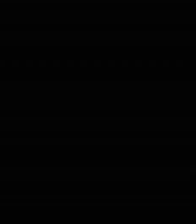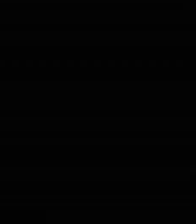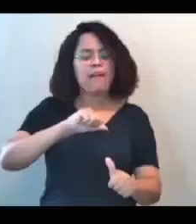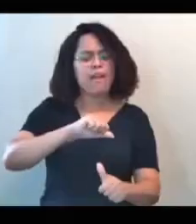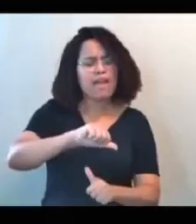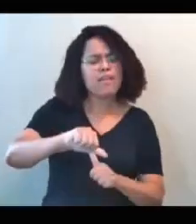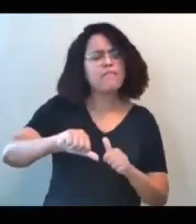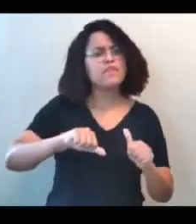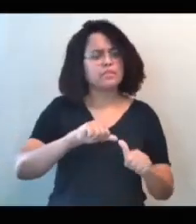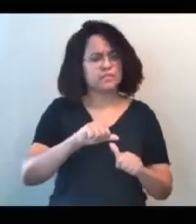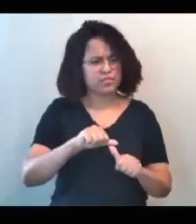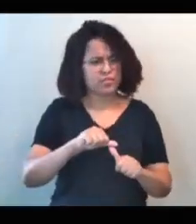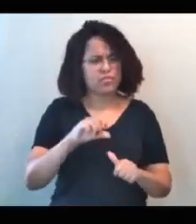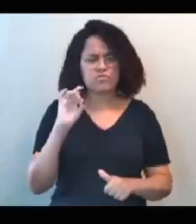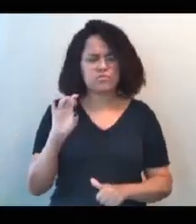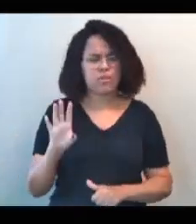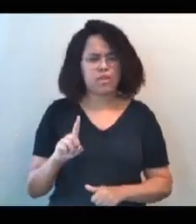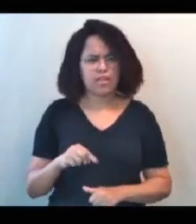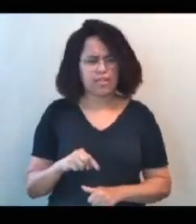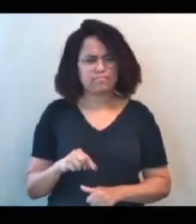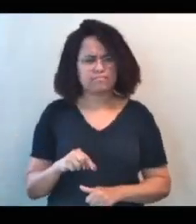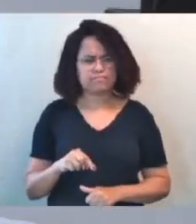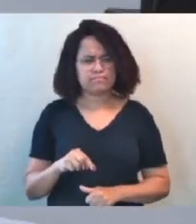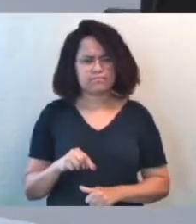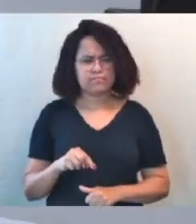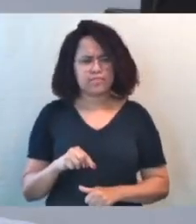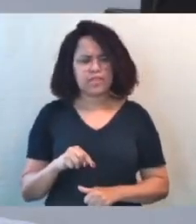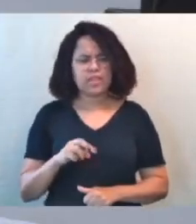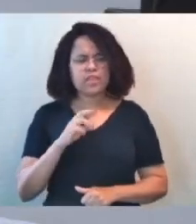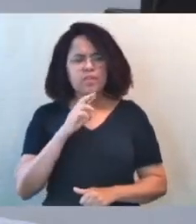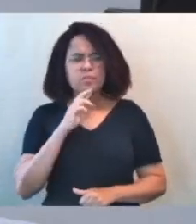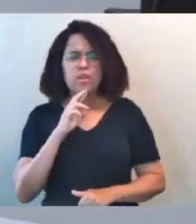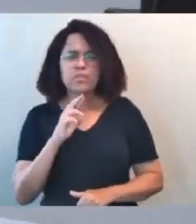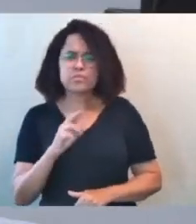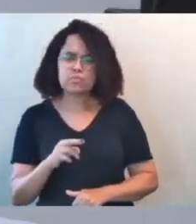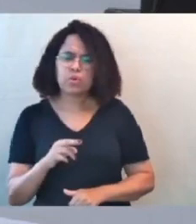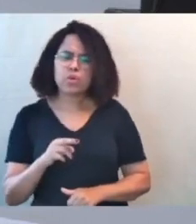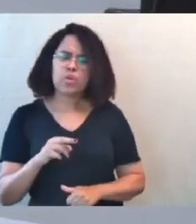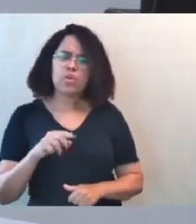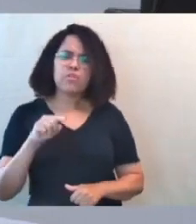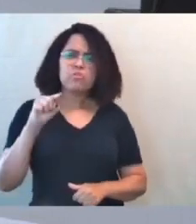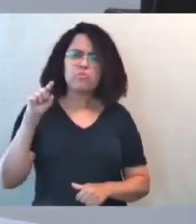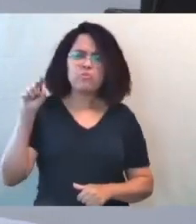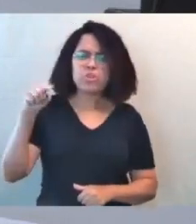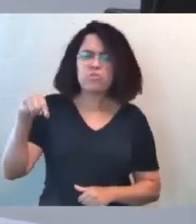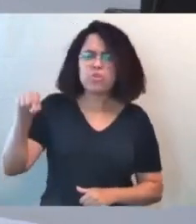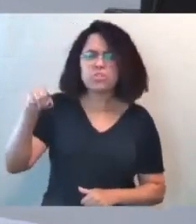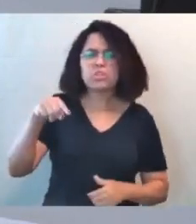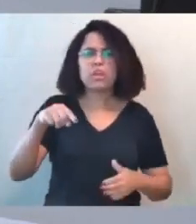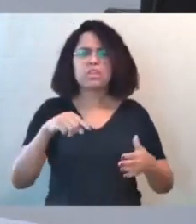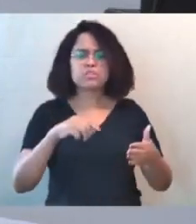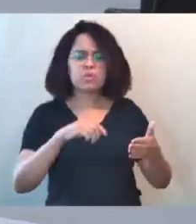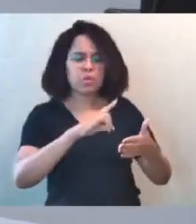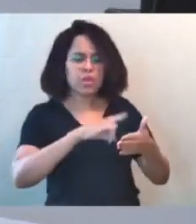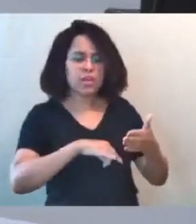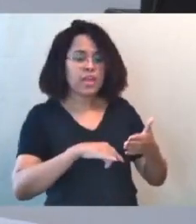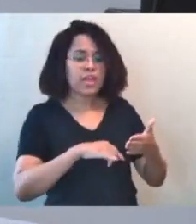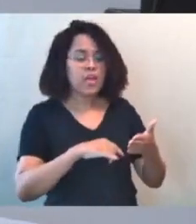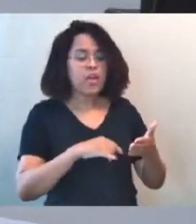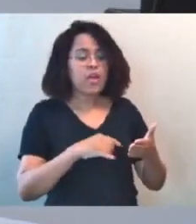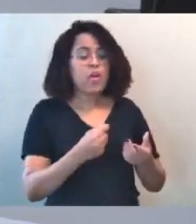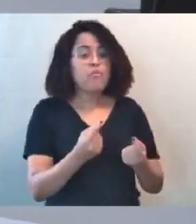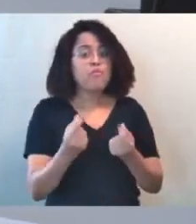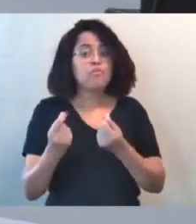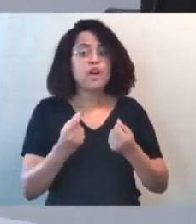Tem uma resposta onde nós temos, onde vocês estão colocando como valor residual 10% dos